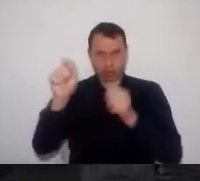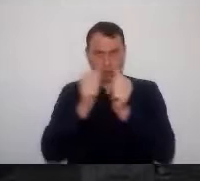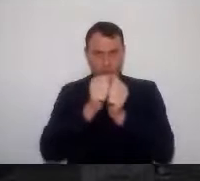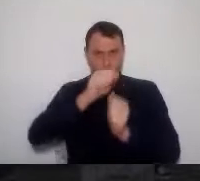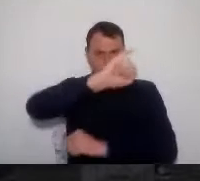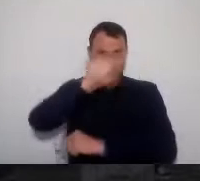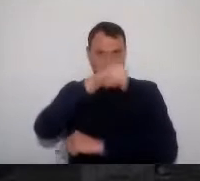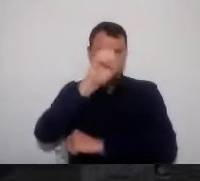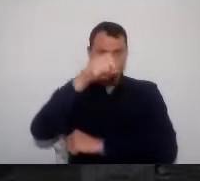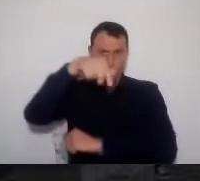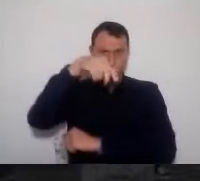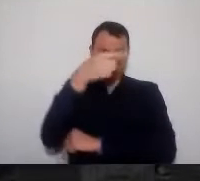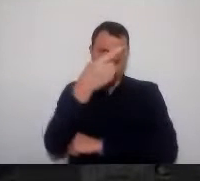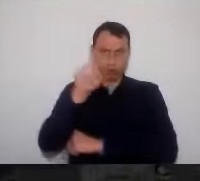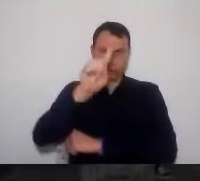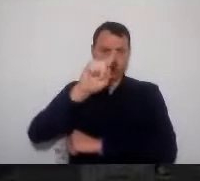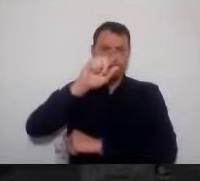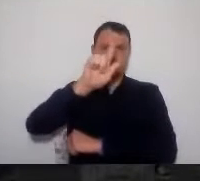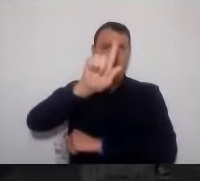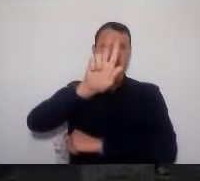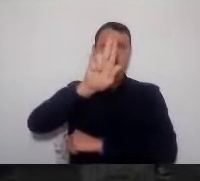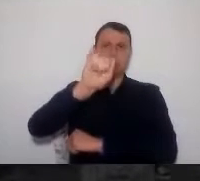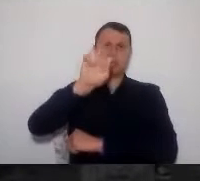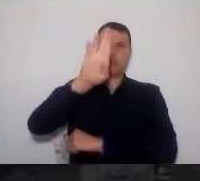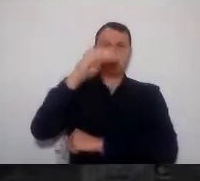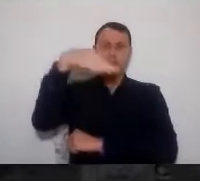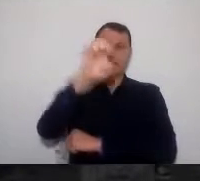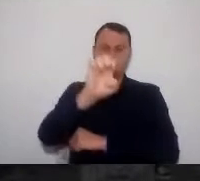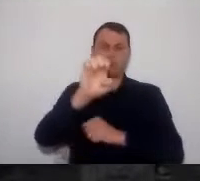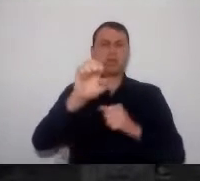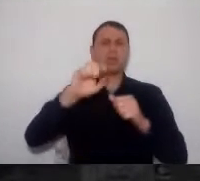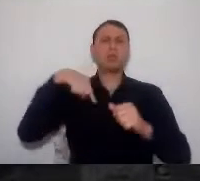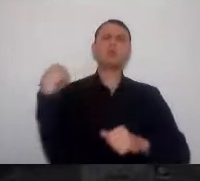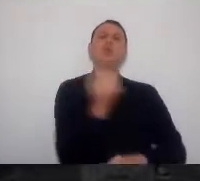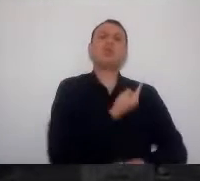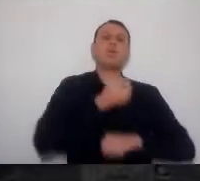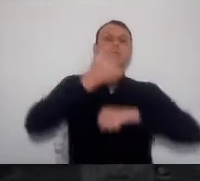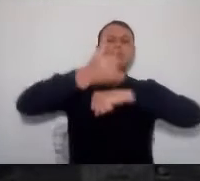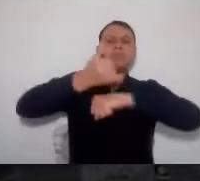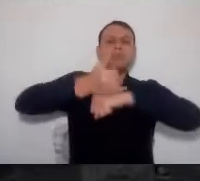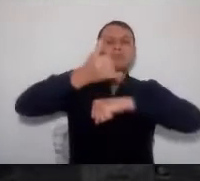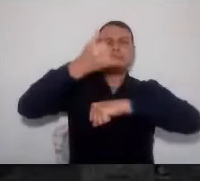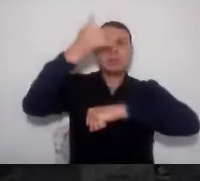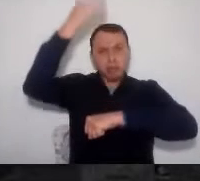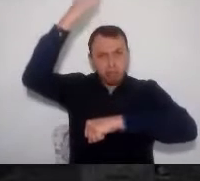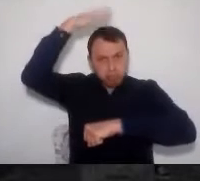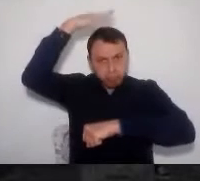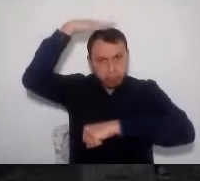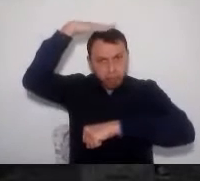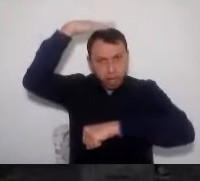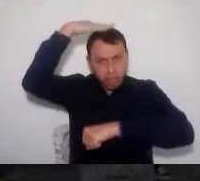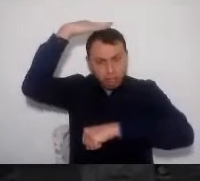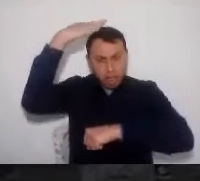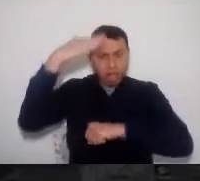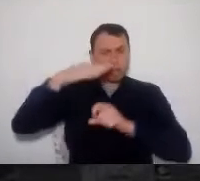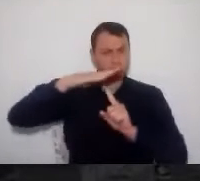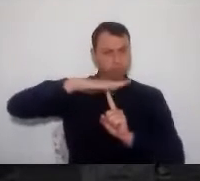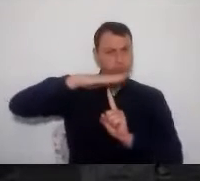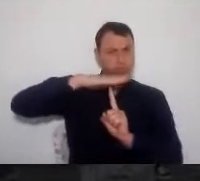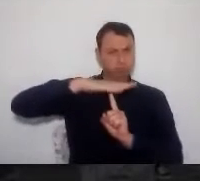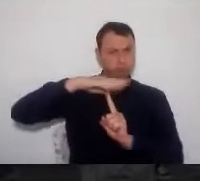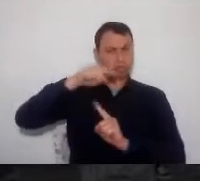um pouquinho para nós, metalúrgicos do Paraná, sobre o pensamento que hoje eles têm